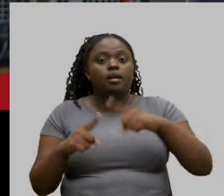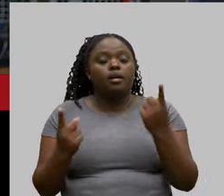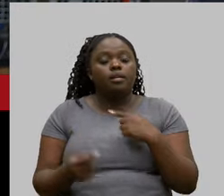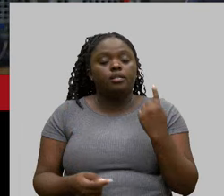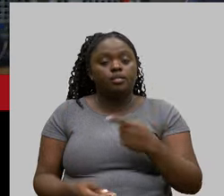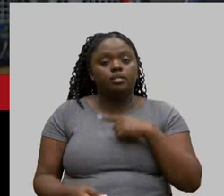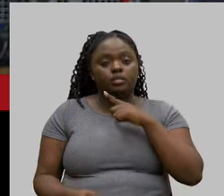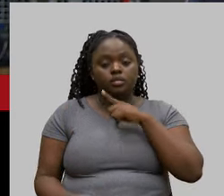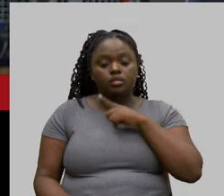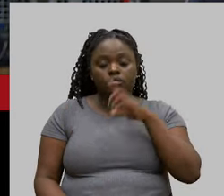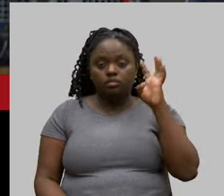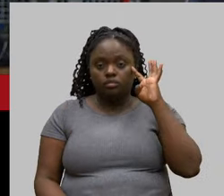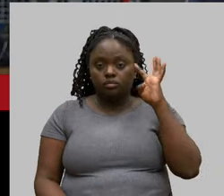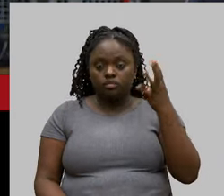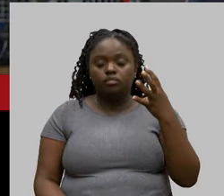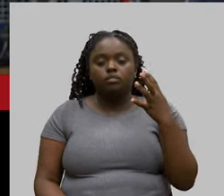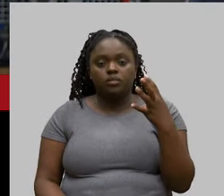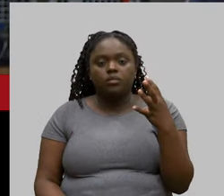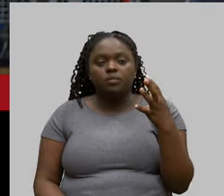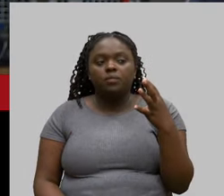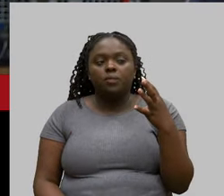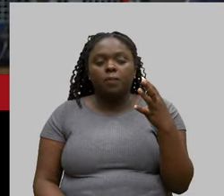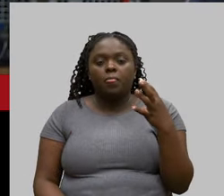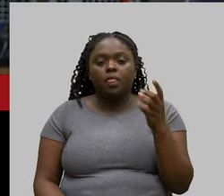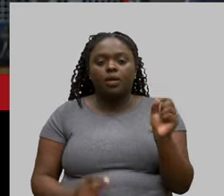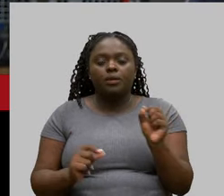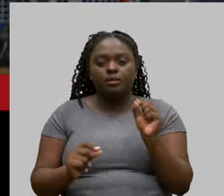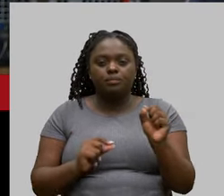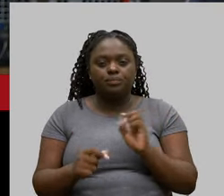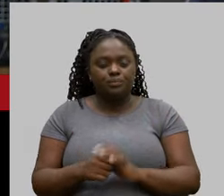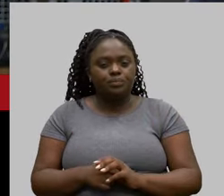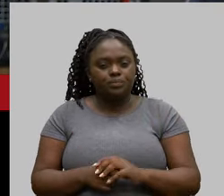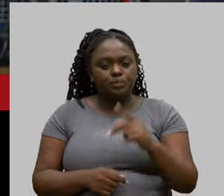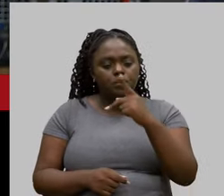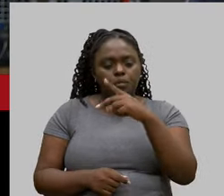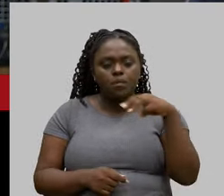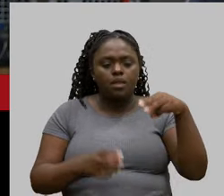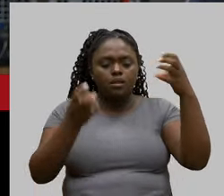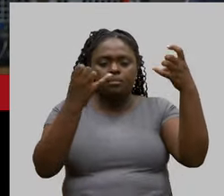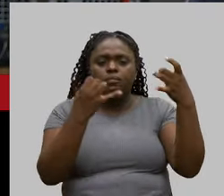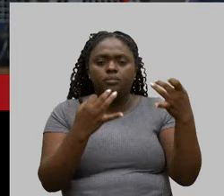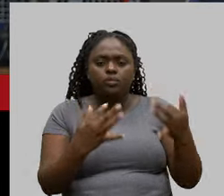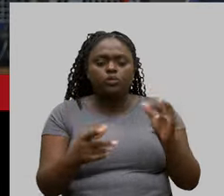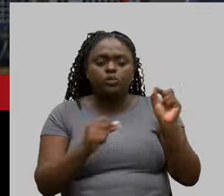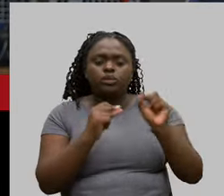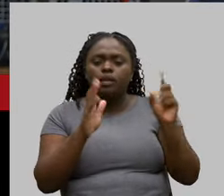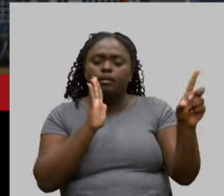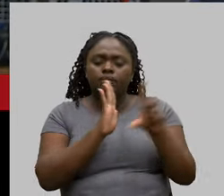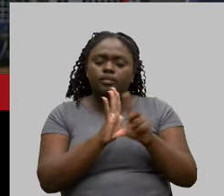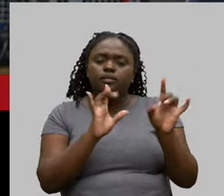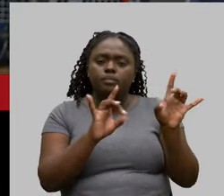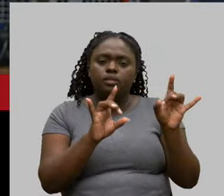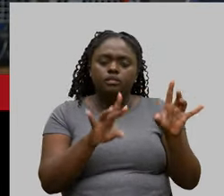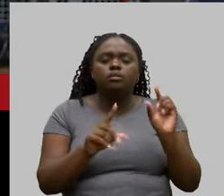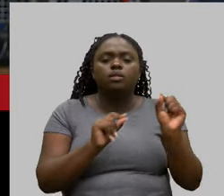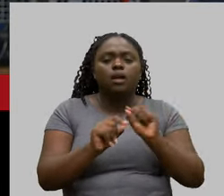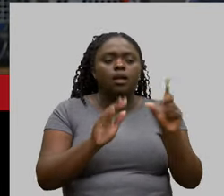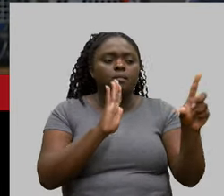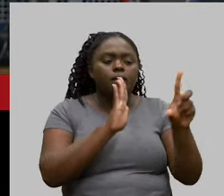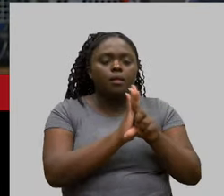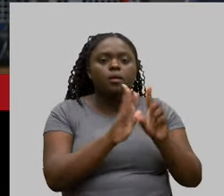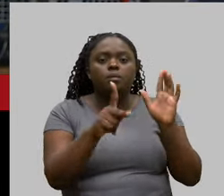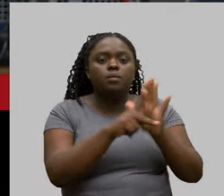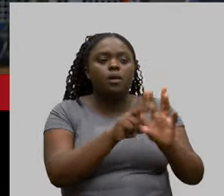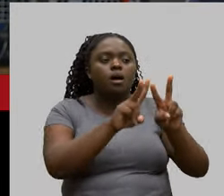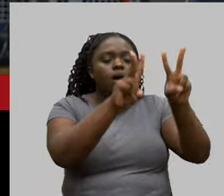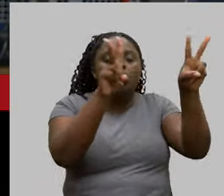decisão do supremo no caso específico dos militares ele explicando o que que é lei específica né é a lei tratar daquele assunto eh